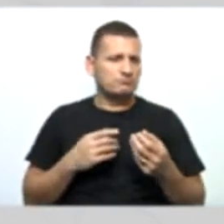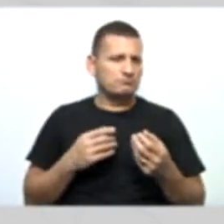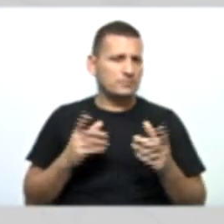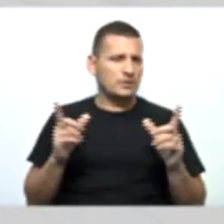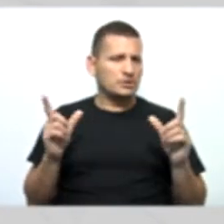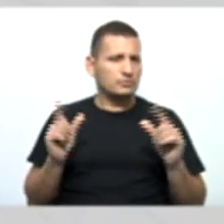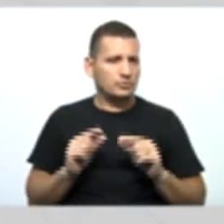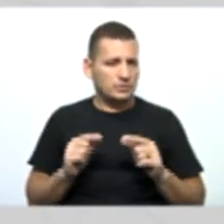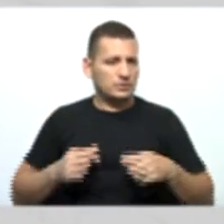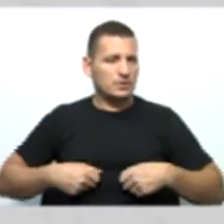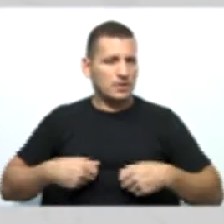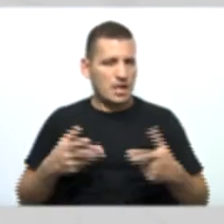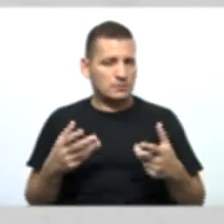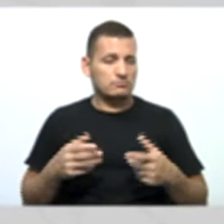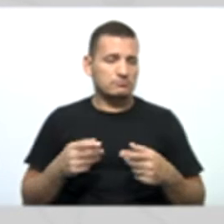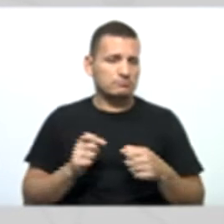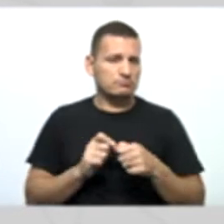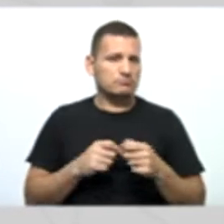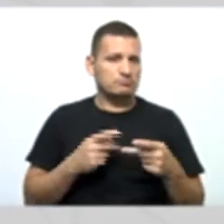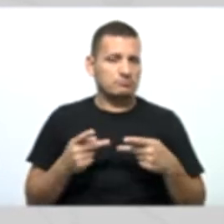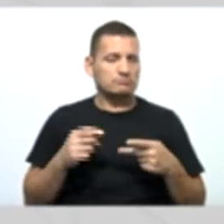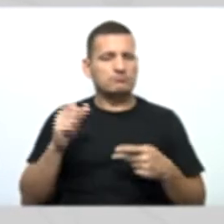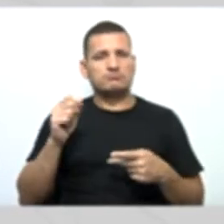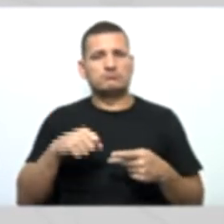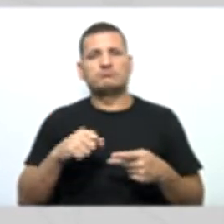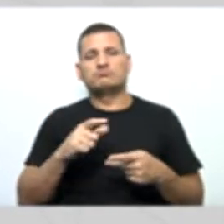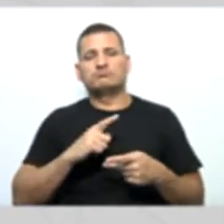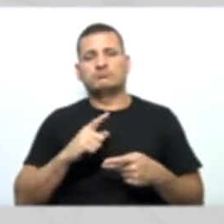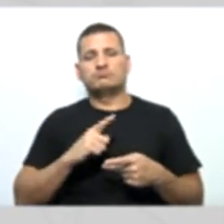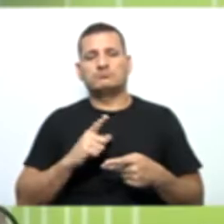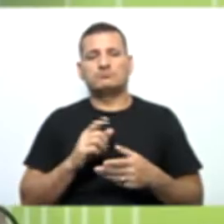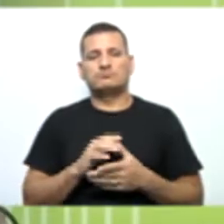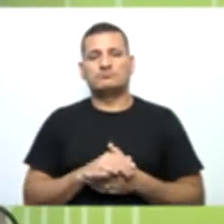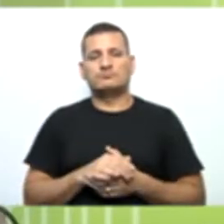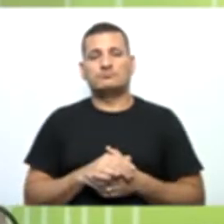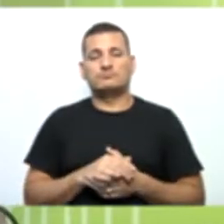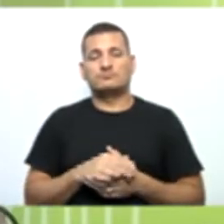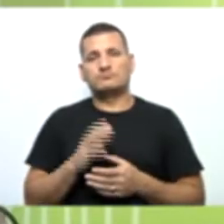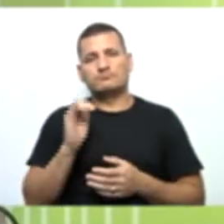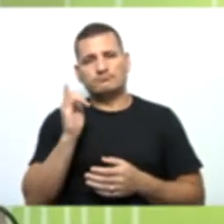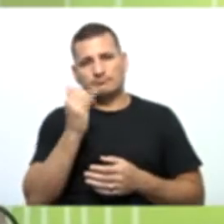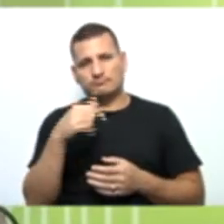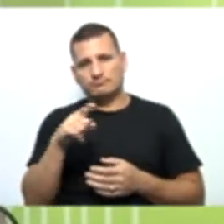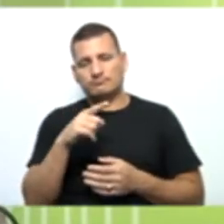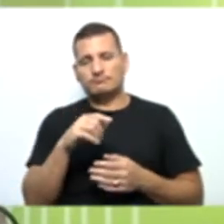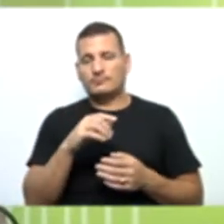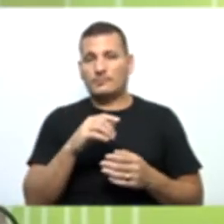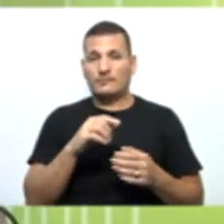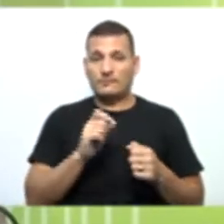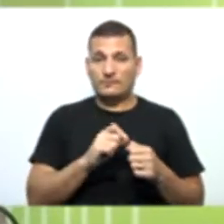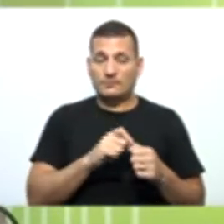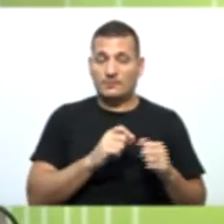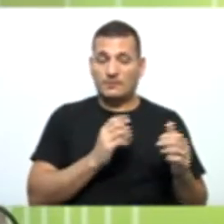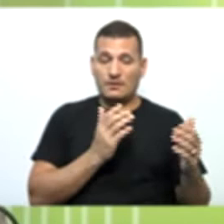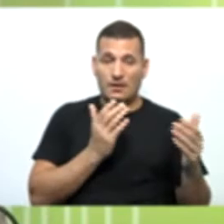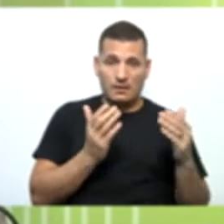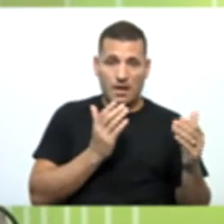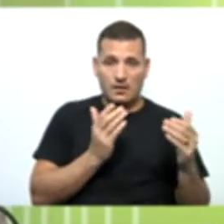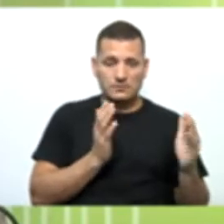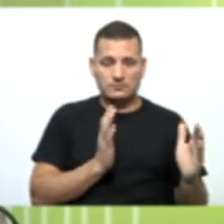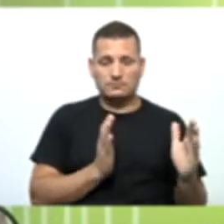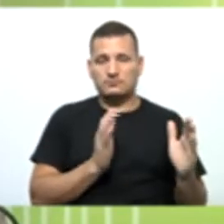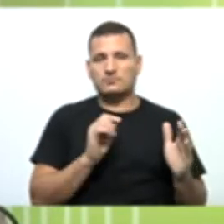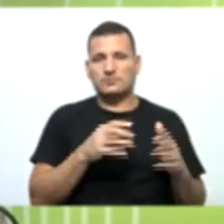projeto? Sim. Mesmo quando eu falei para vocês, gente, ó, fazendo análise de complexidade, você vai identificar o